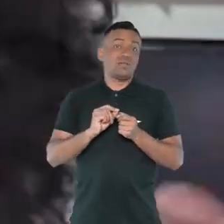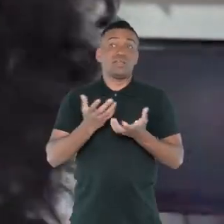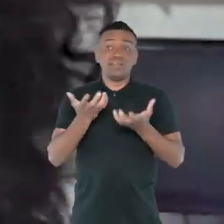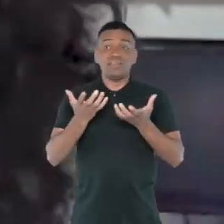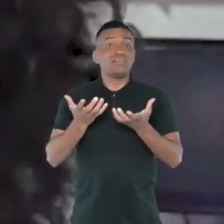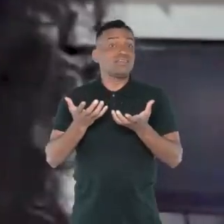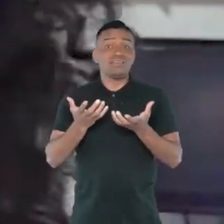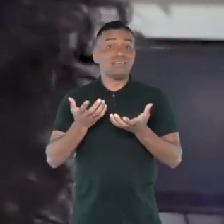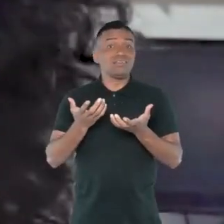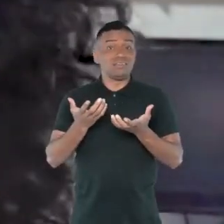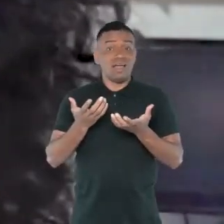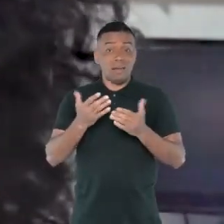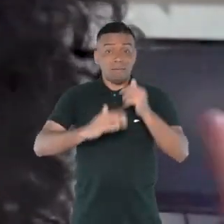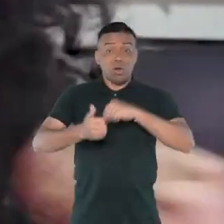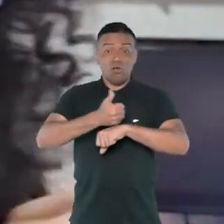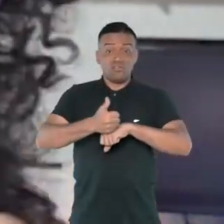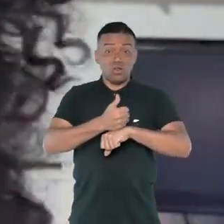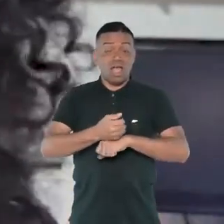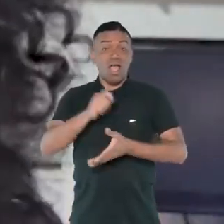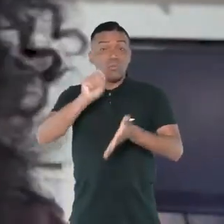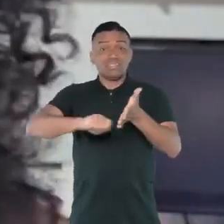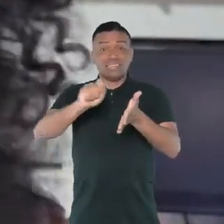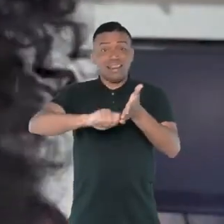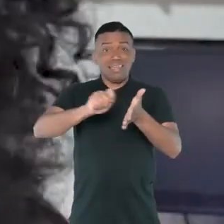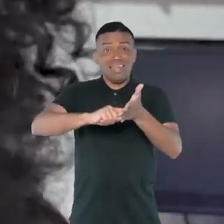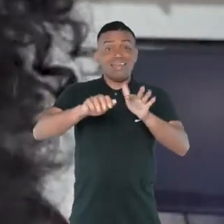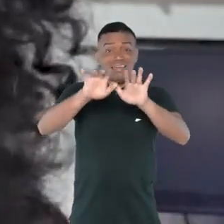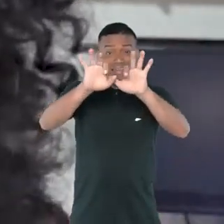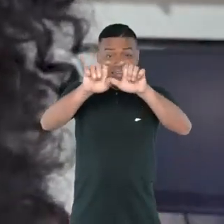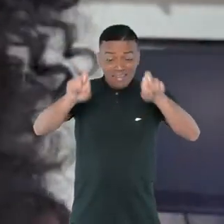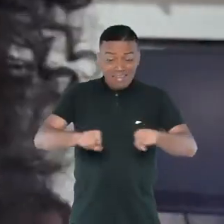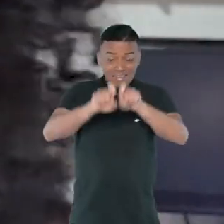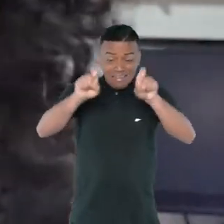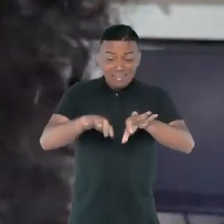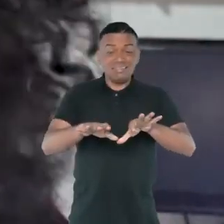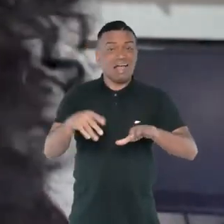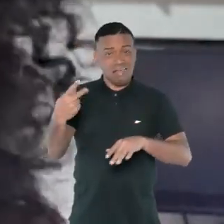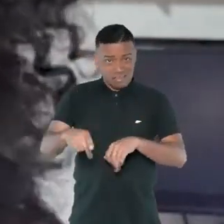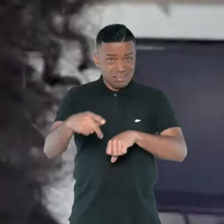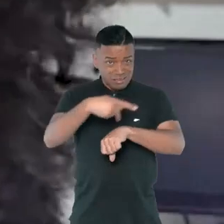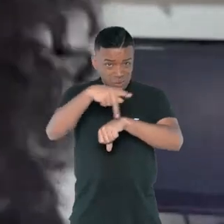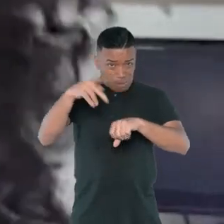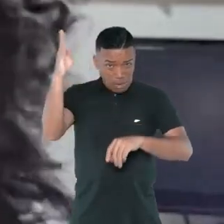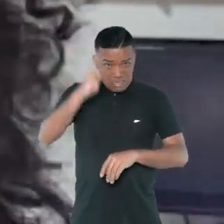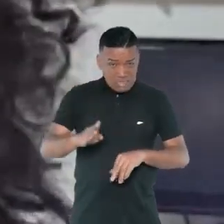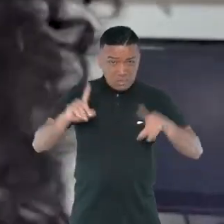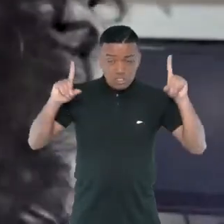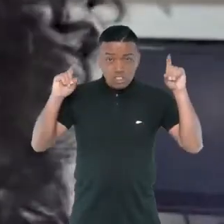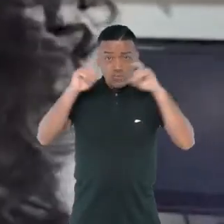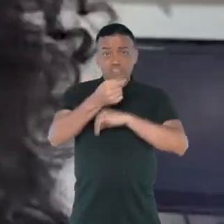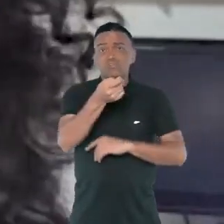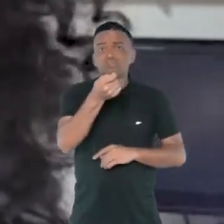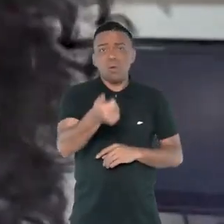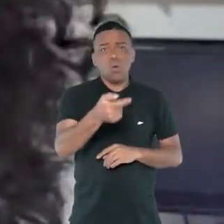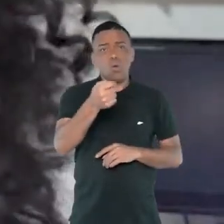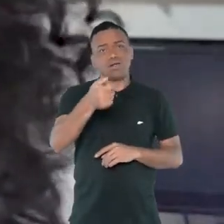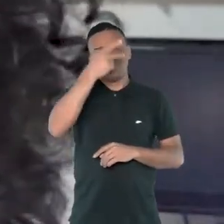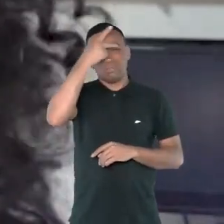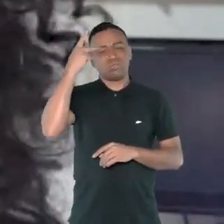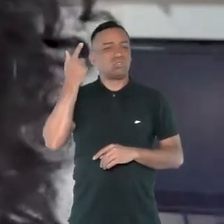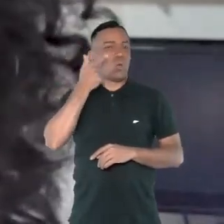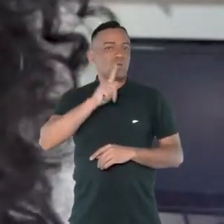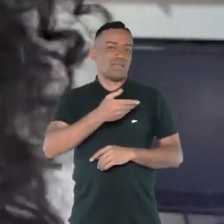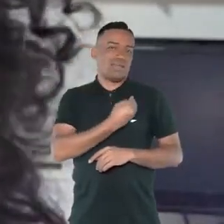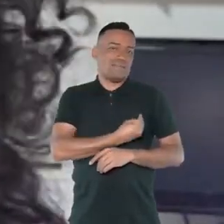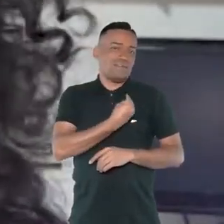naquela assim, não sei o que eu quero fazer, porque eu queria viver de escrita. Só que viver de escrita no nosso país não é uma realidade que